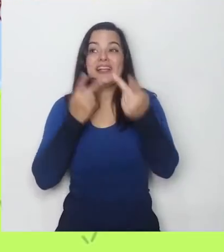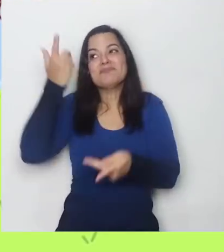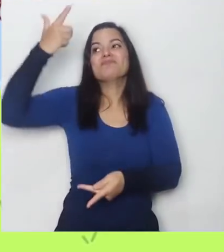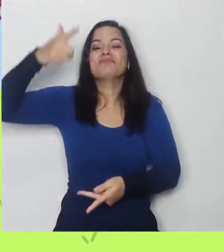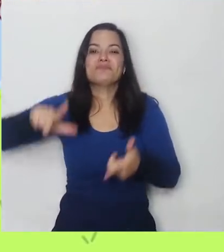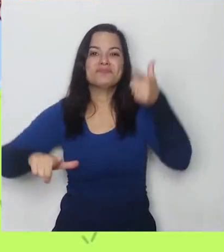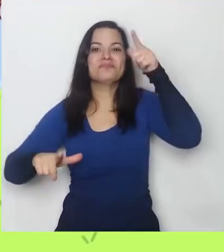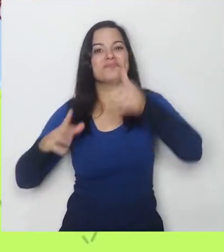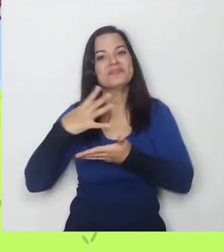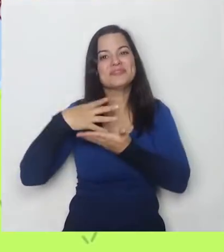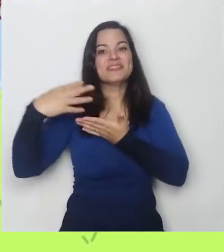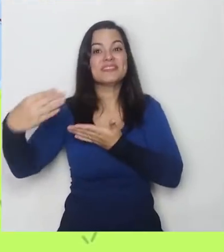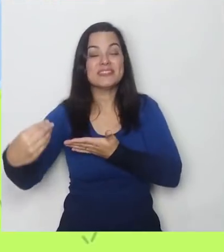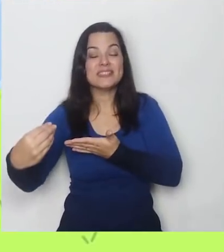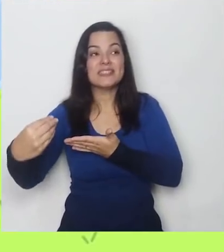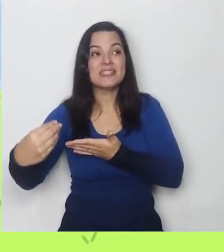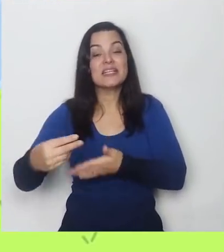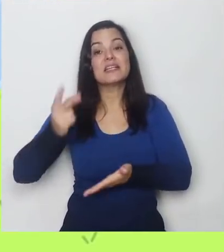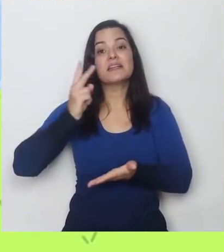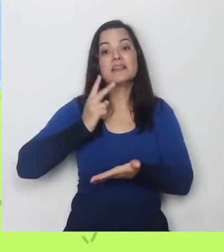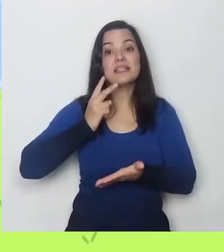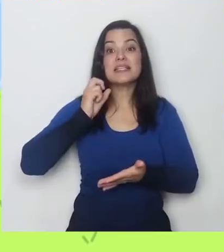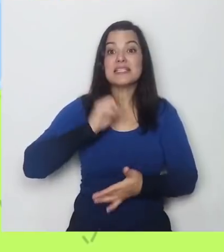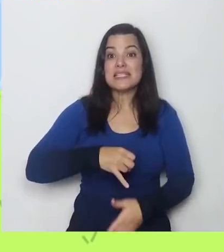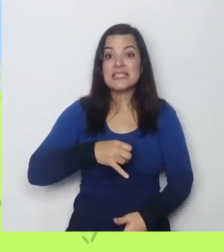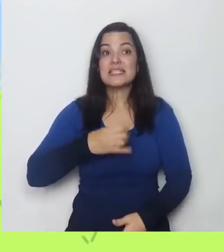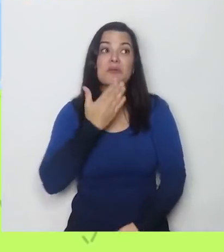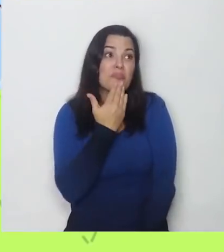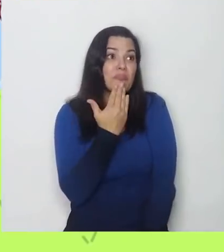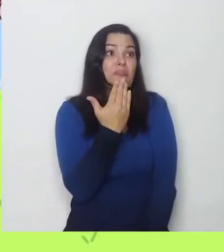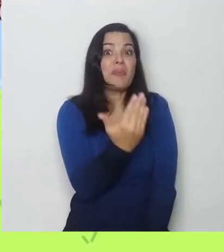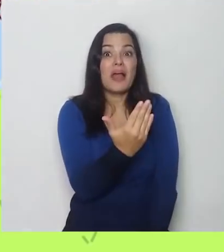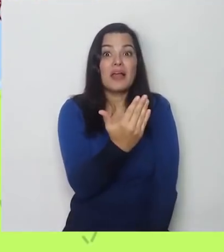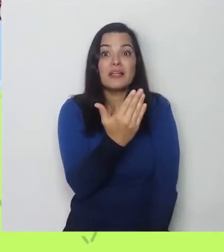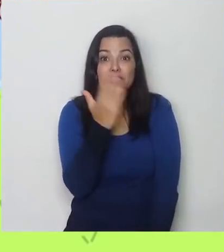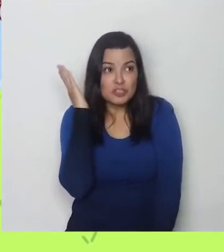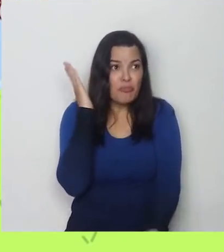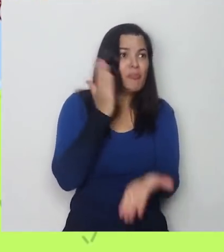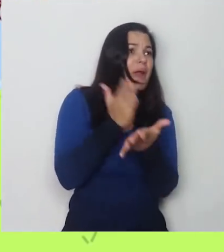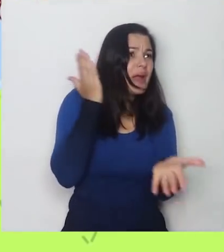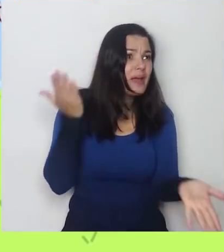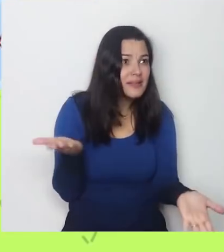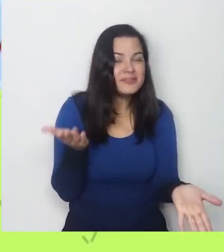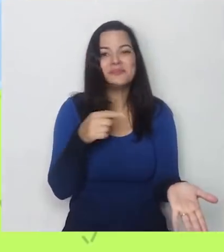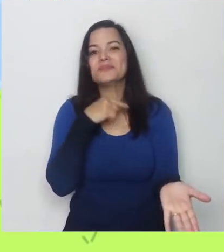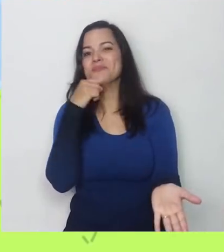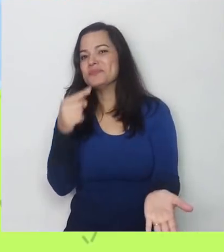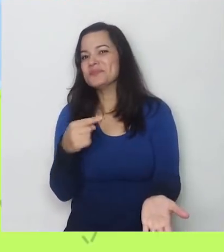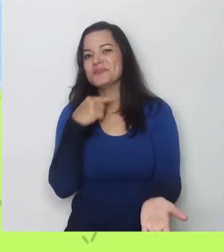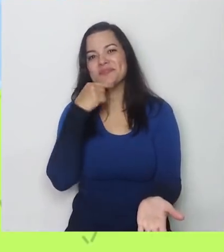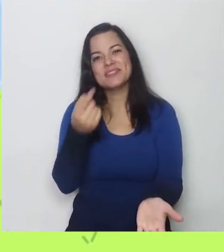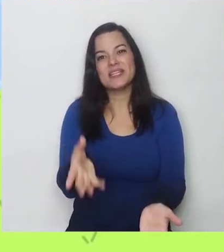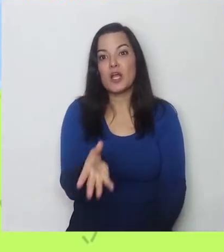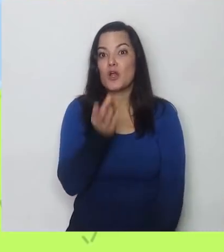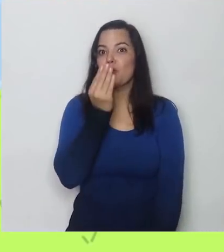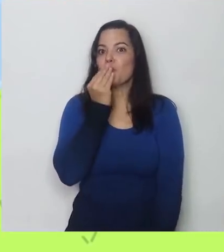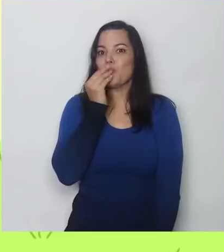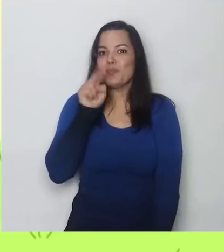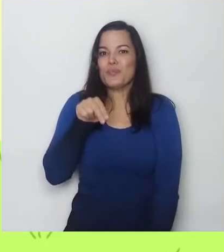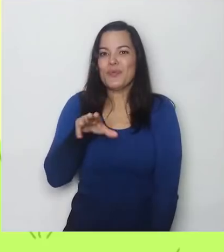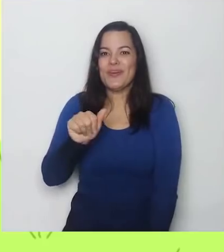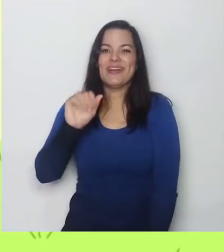por mais que a gente peça, o sapeca não se